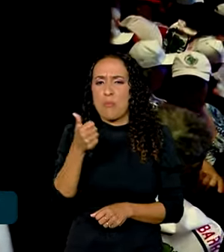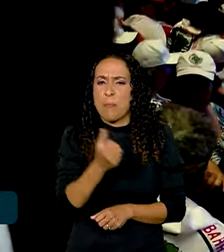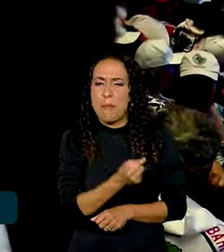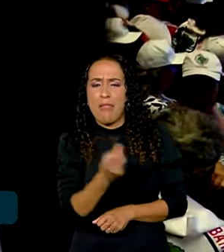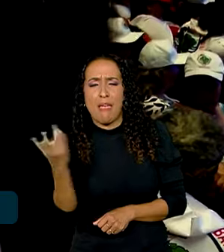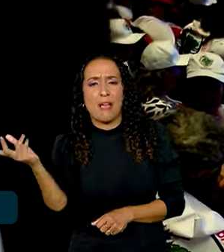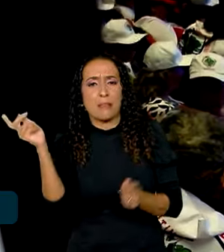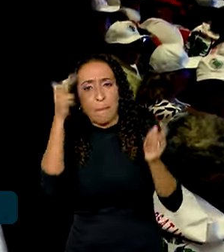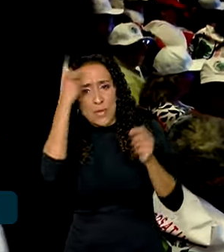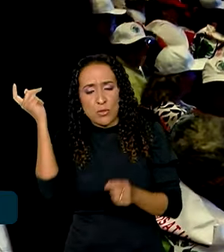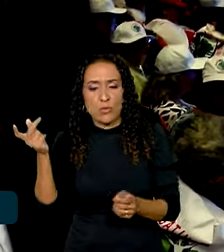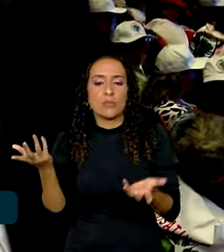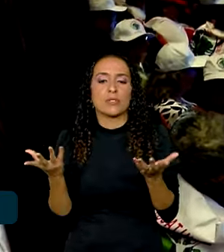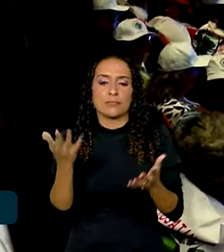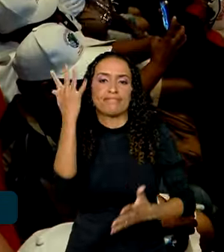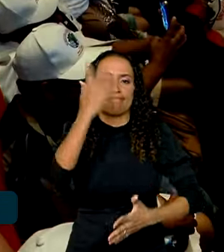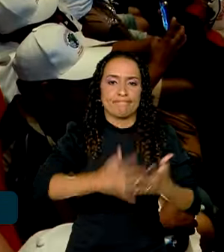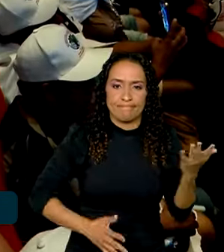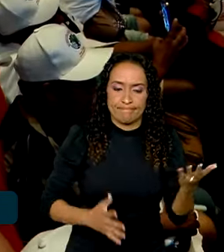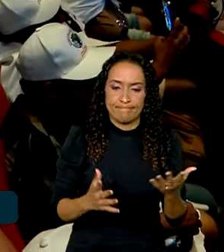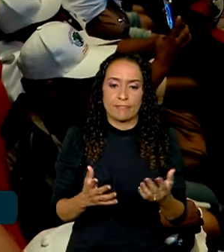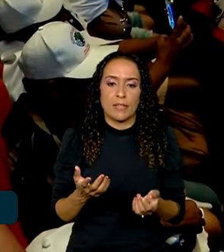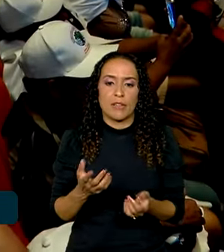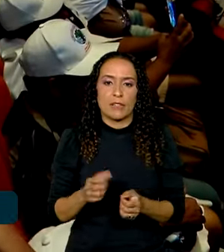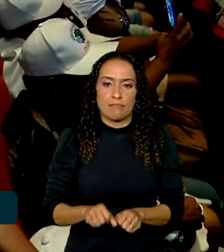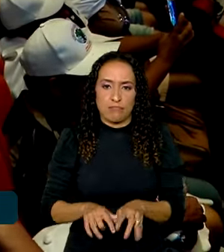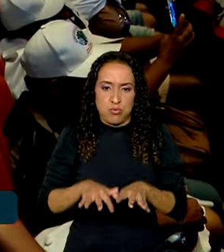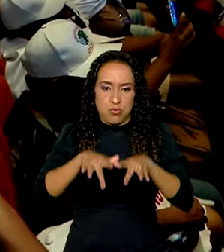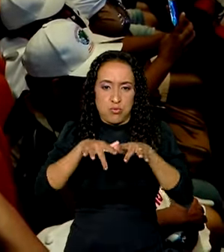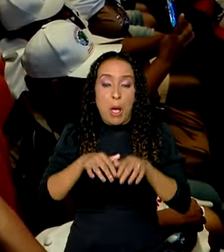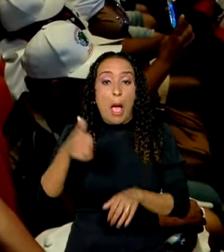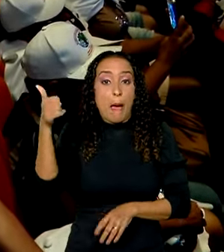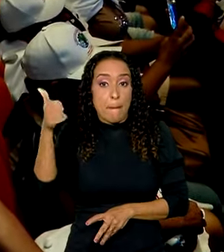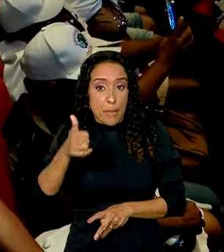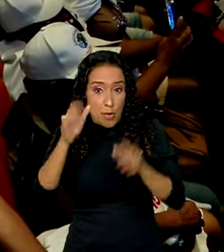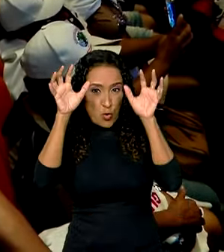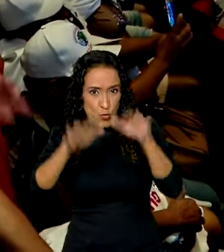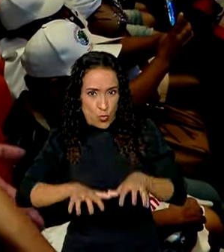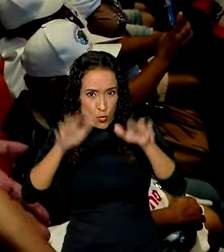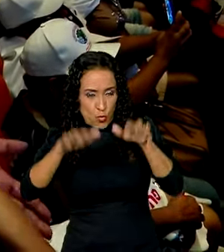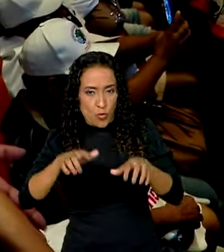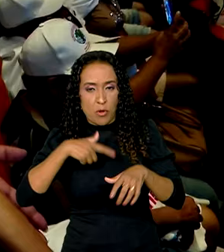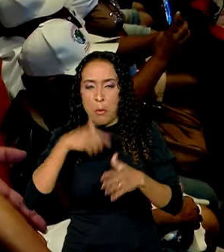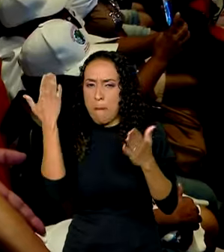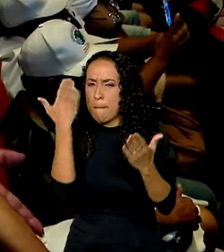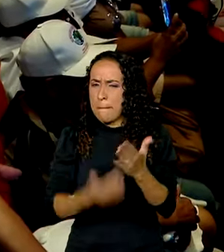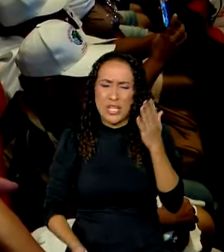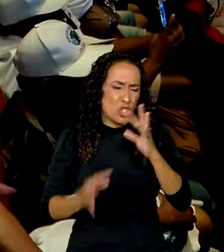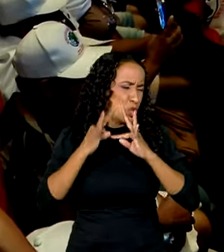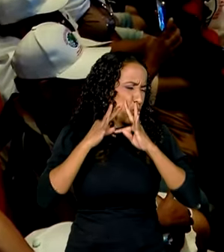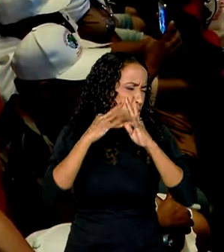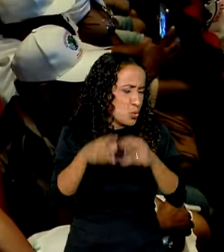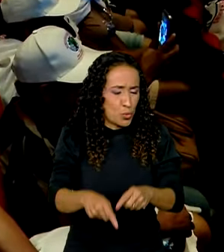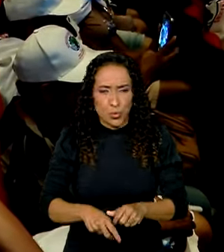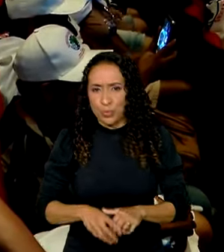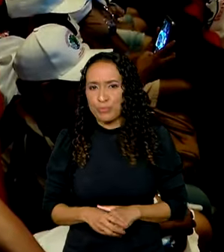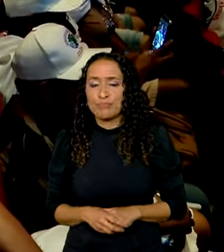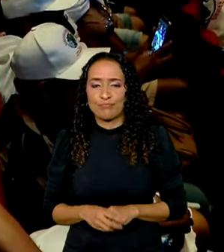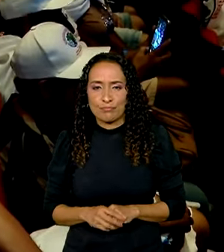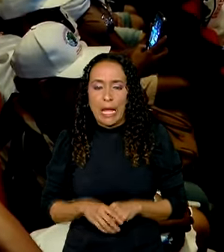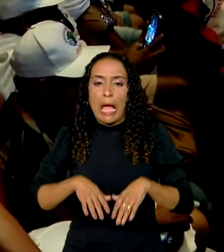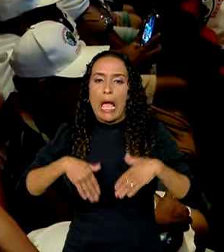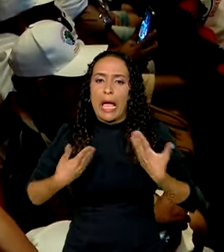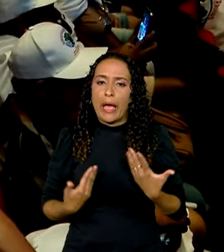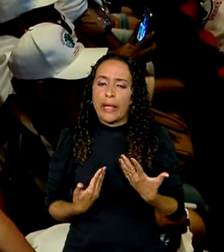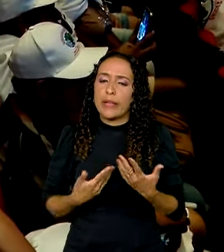pessoas atingidas pelas cheias. A primeira que deu, eu perdi tudo, né? Aí estava